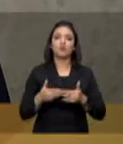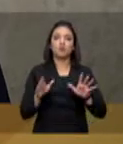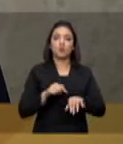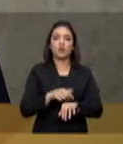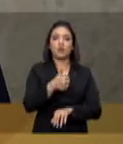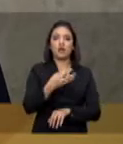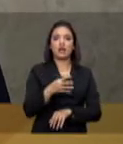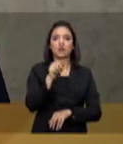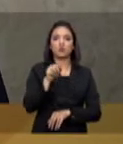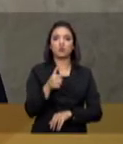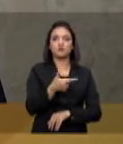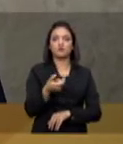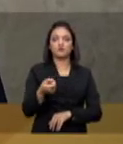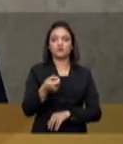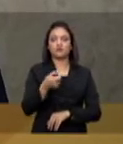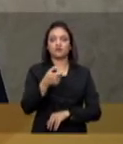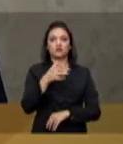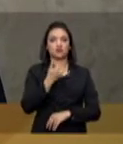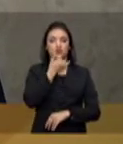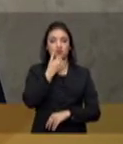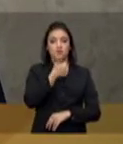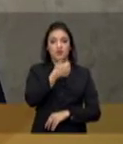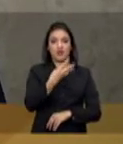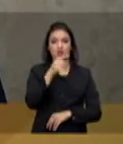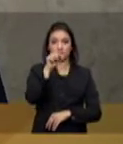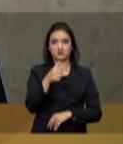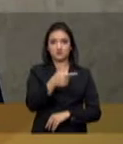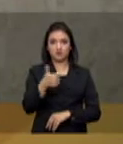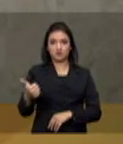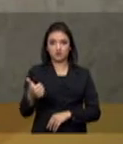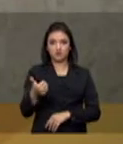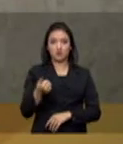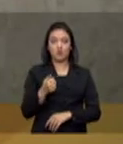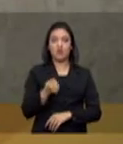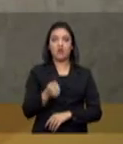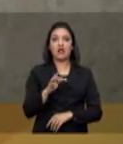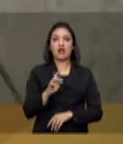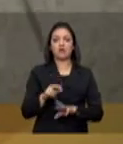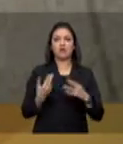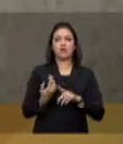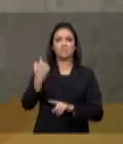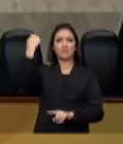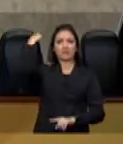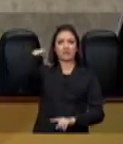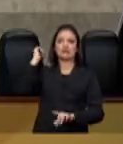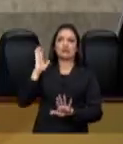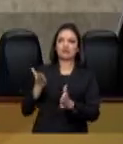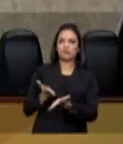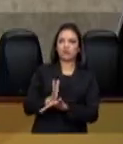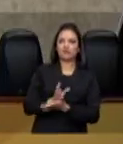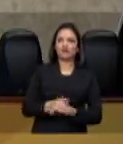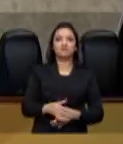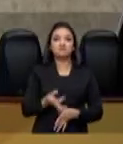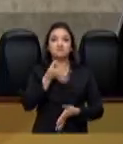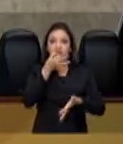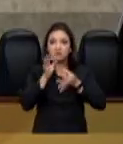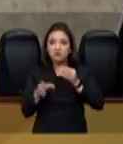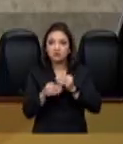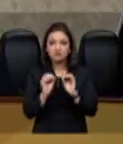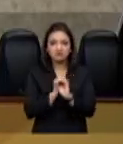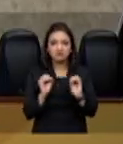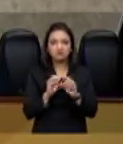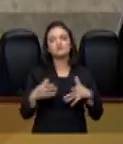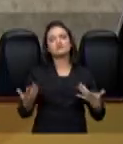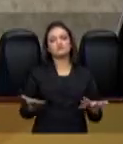às 14 horas e 21 minutos, sendo lida e aprovada a ata da sessão anterior. Não havendo nenhuma observação,